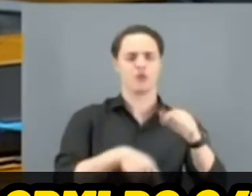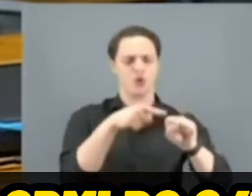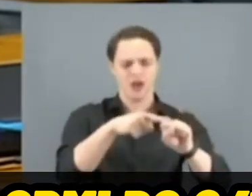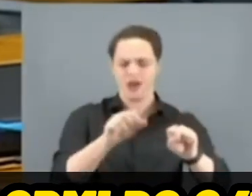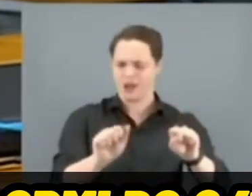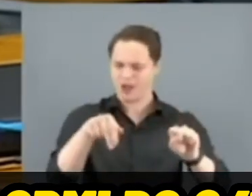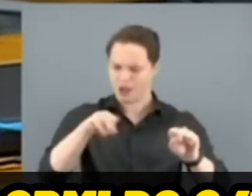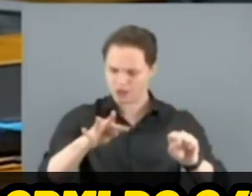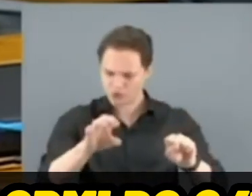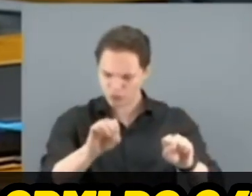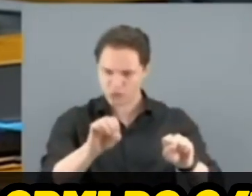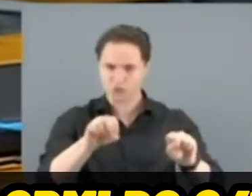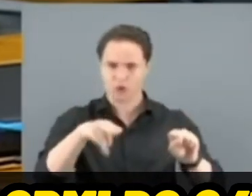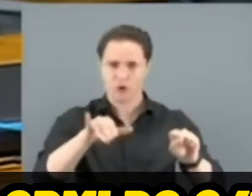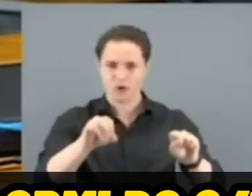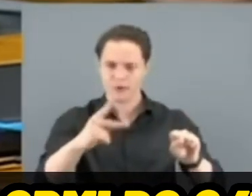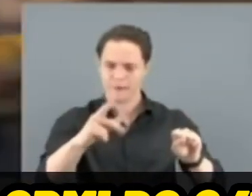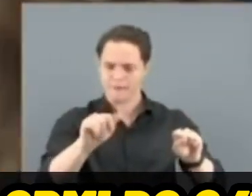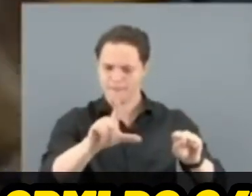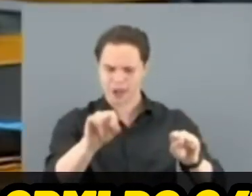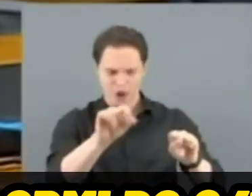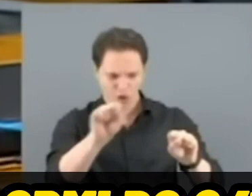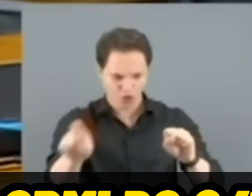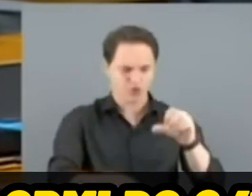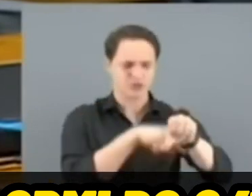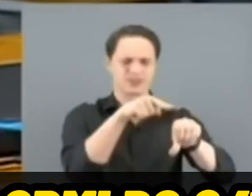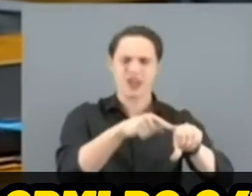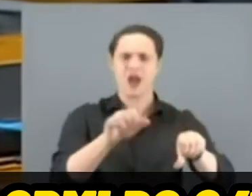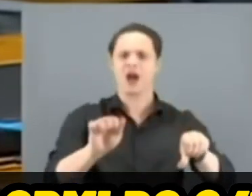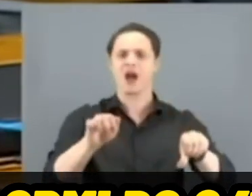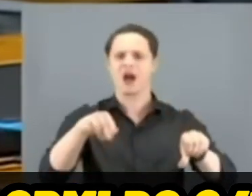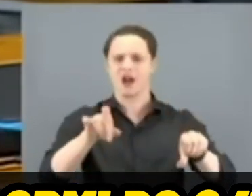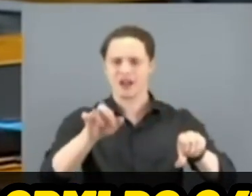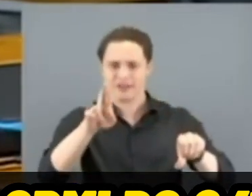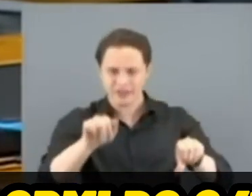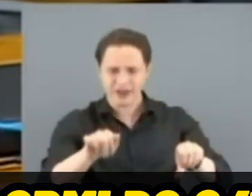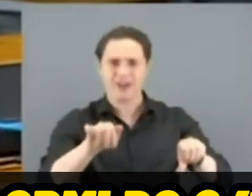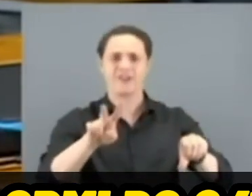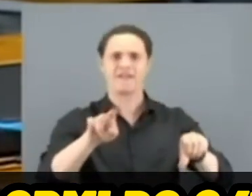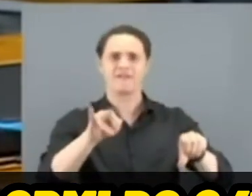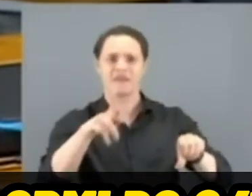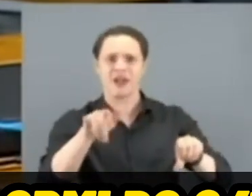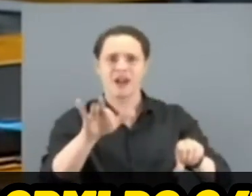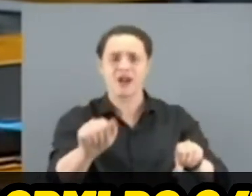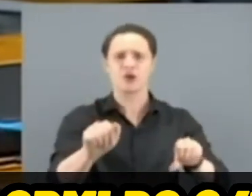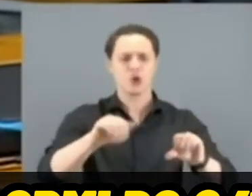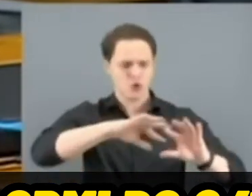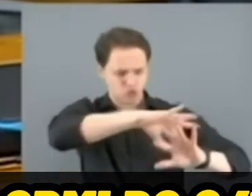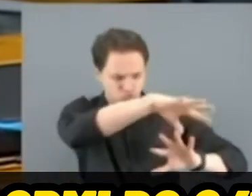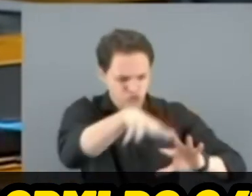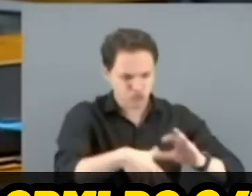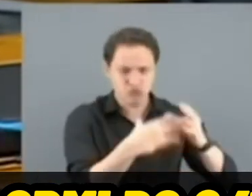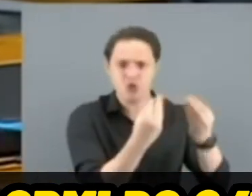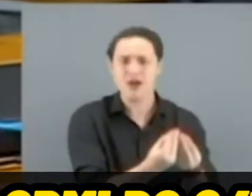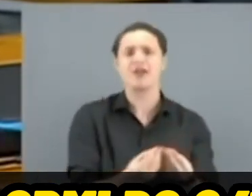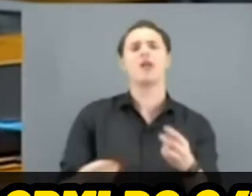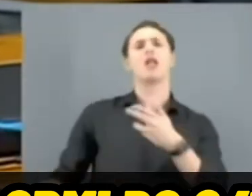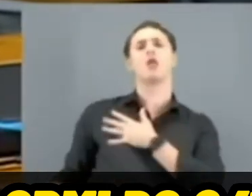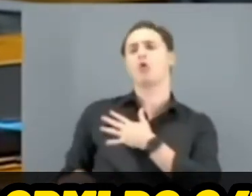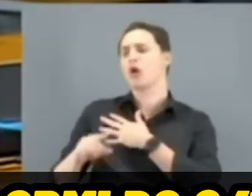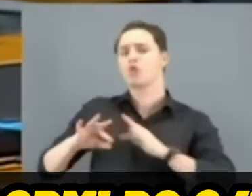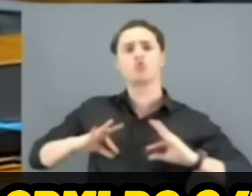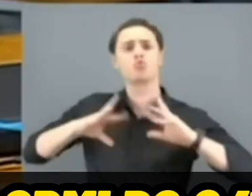Antônio Palocci, ex-ministro da Fazenda do governo Lula. André Vargas, ex-presidente da Câmara dos Deputados pelo PT. E o bandido Luiz Inácio Lula da